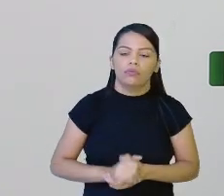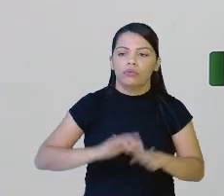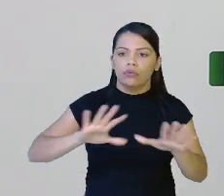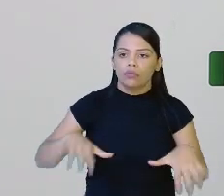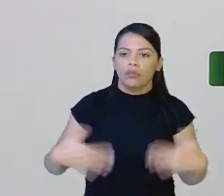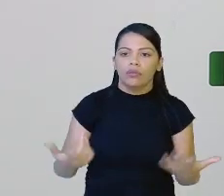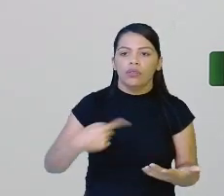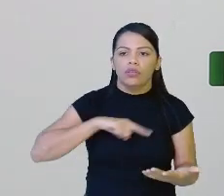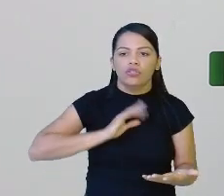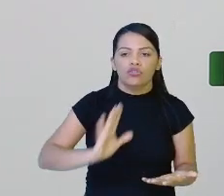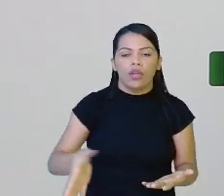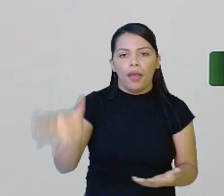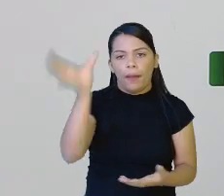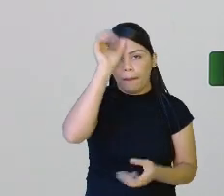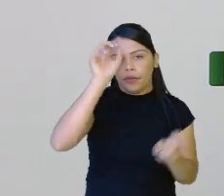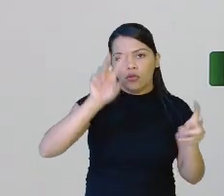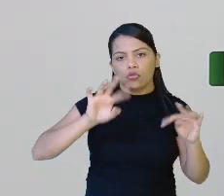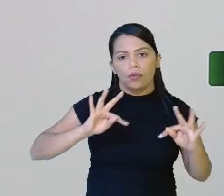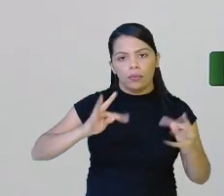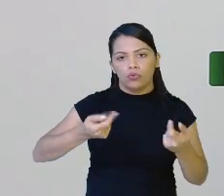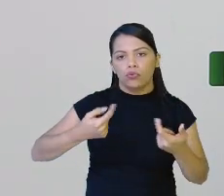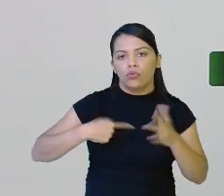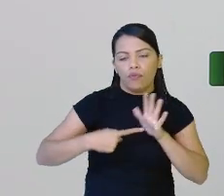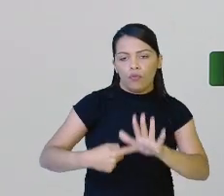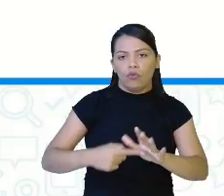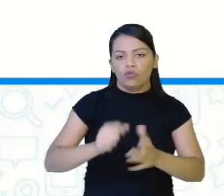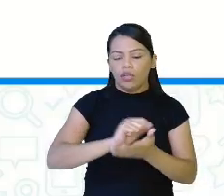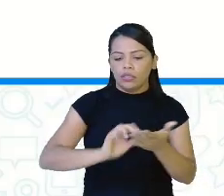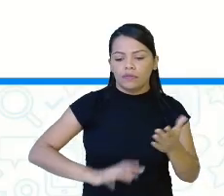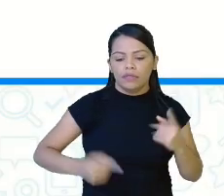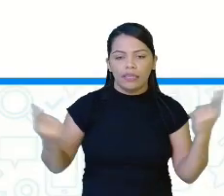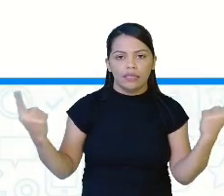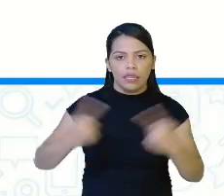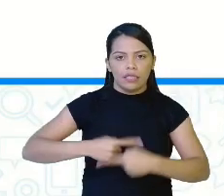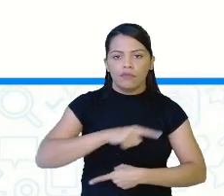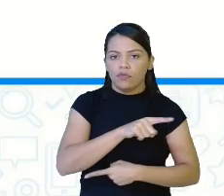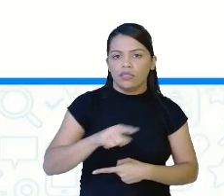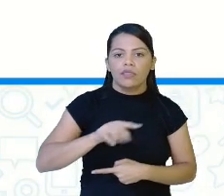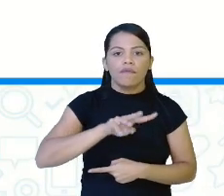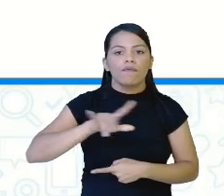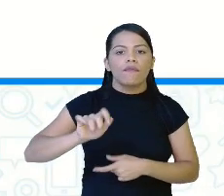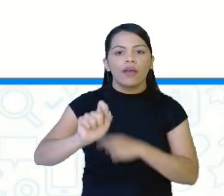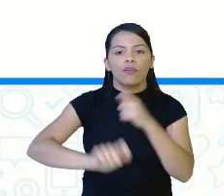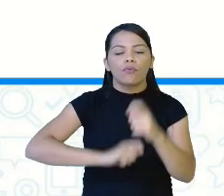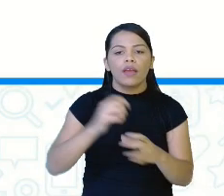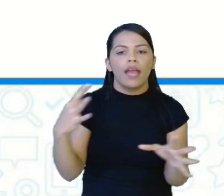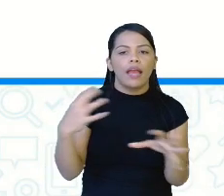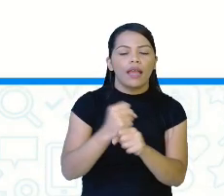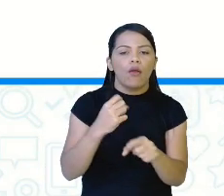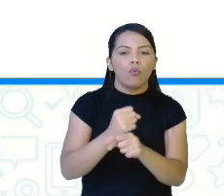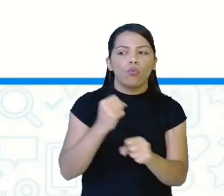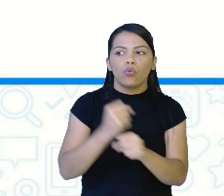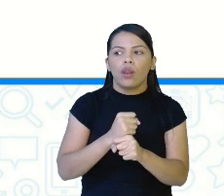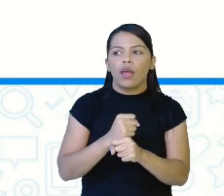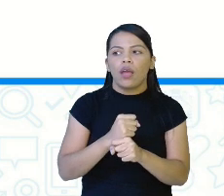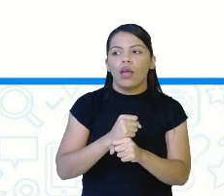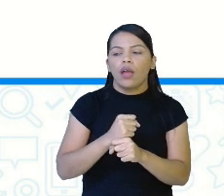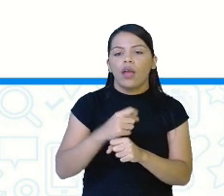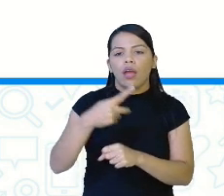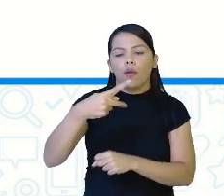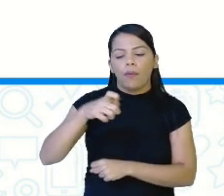lançar o desafio. Você só vai calcular para mim o perímetro dessa